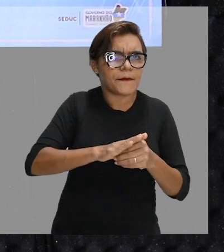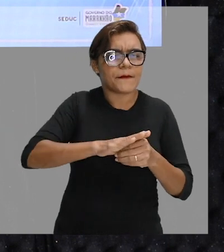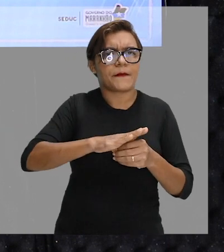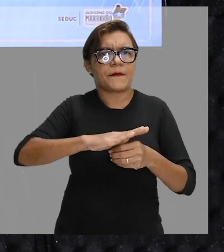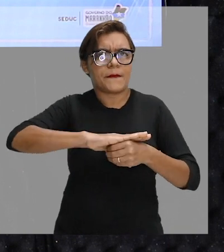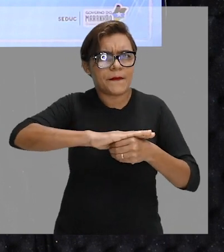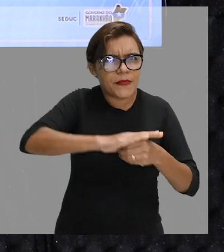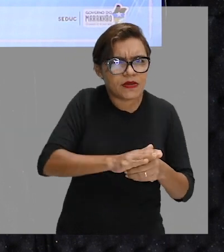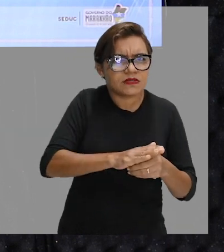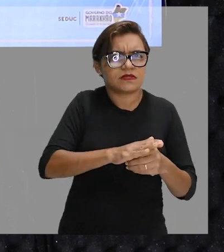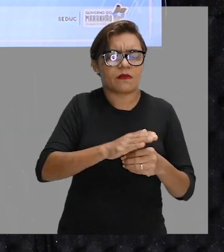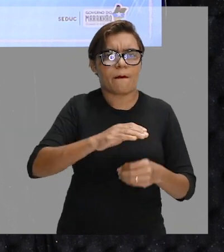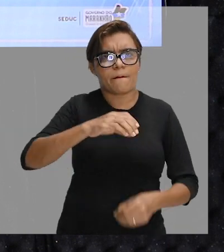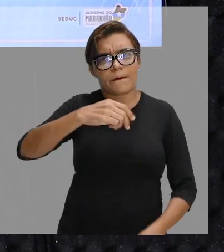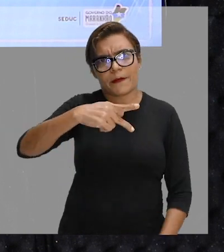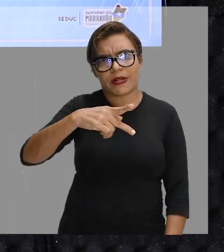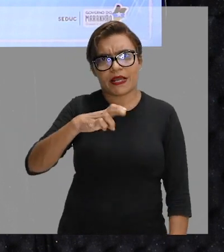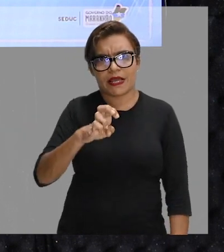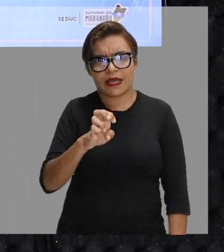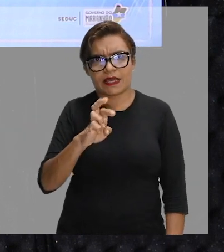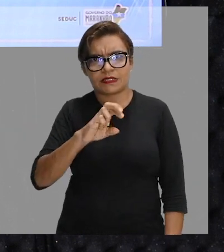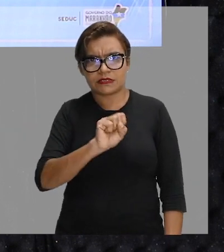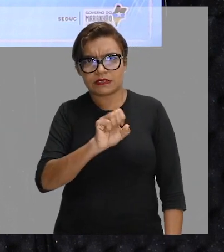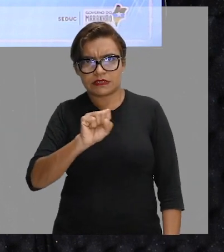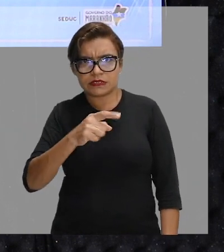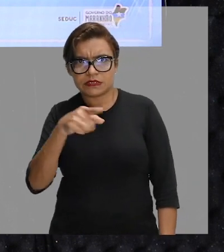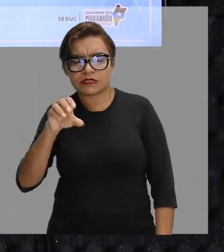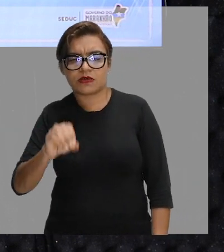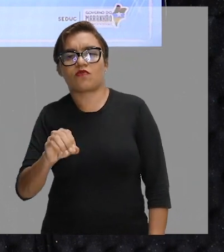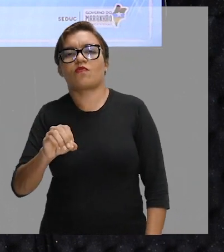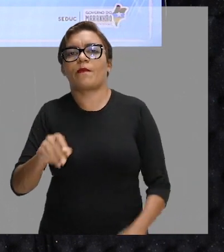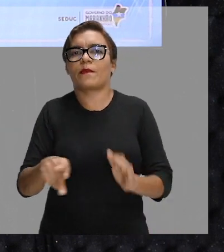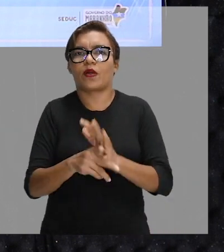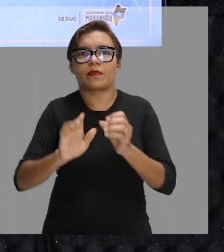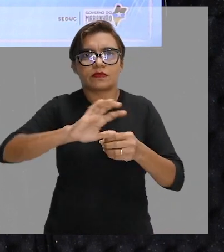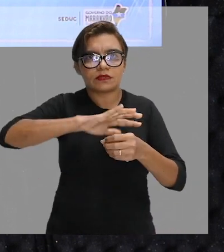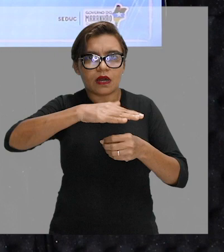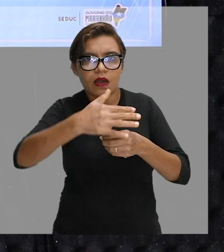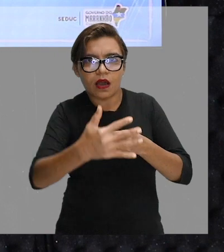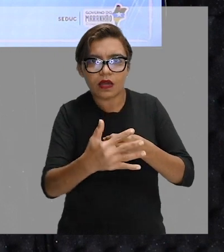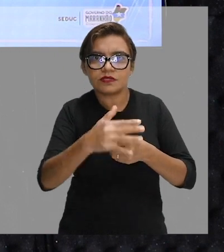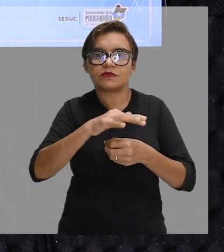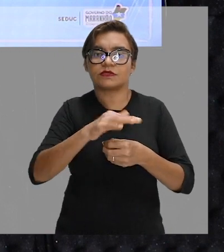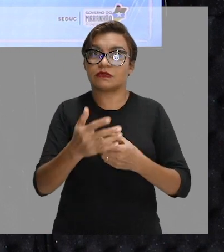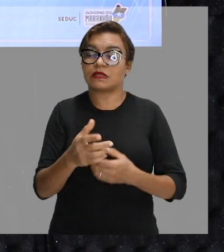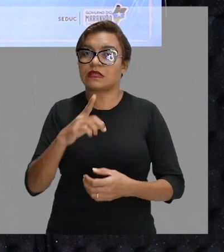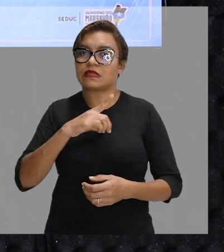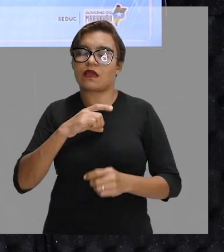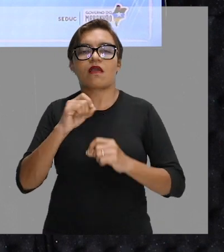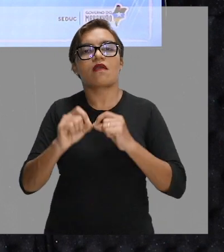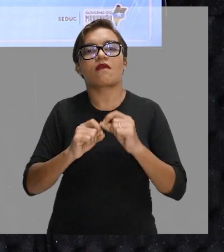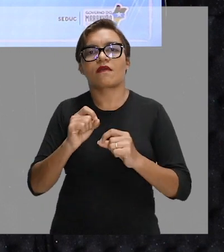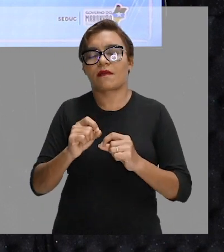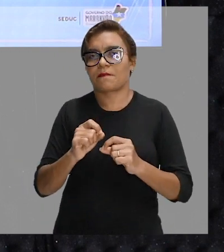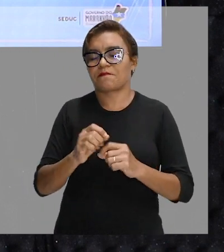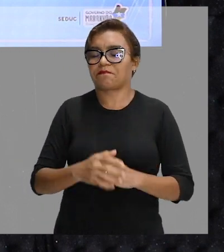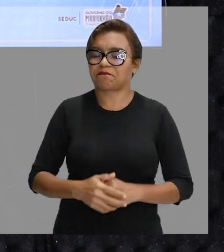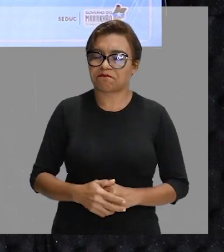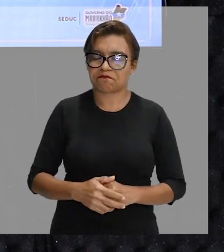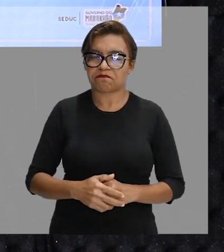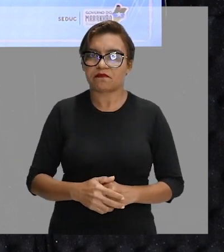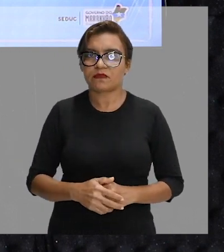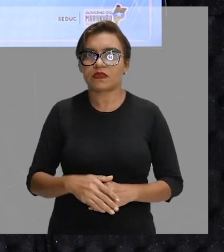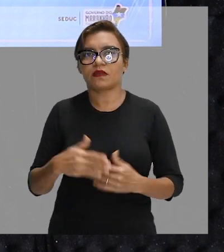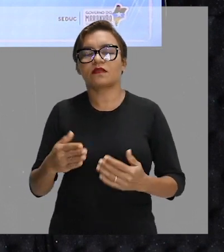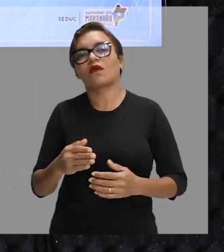quanto maior a altitude, menor será a temperatura de ebulição do solvente. Então, ao nível do mar.